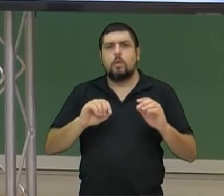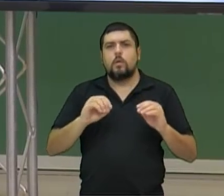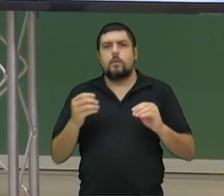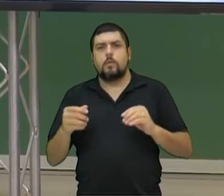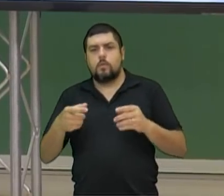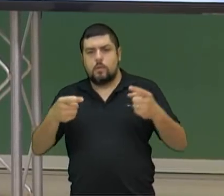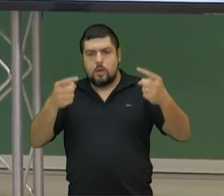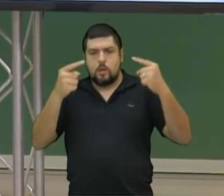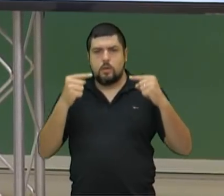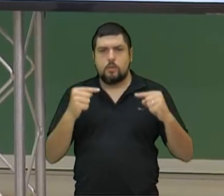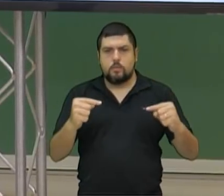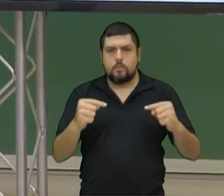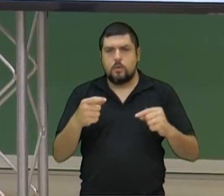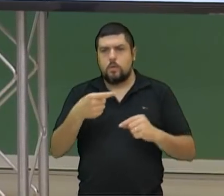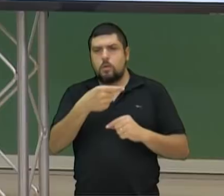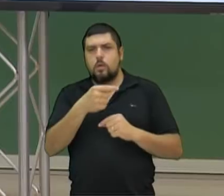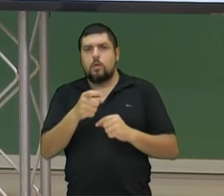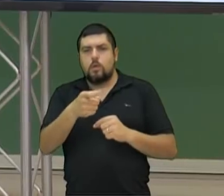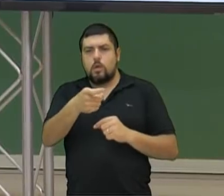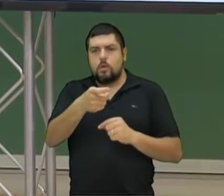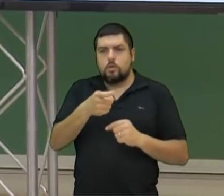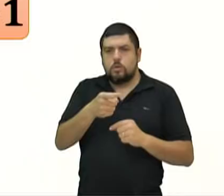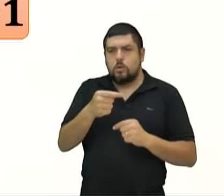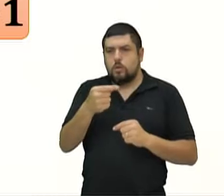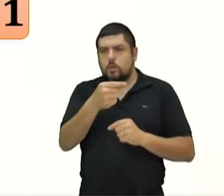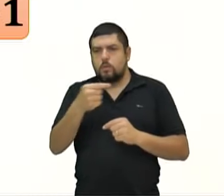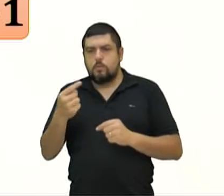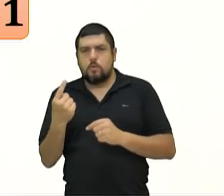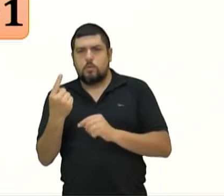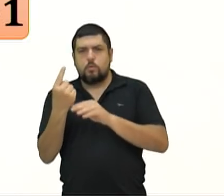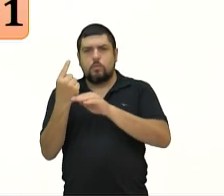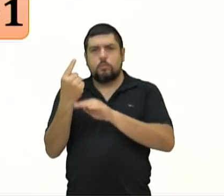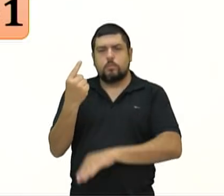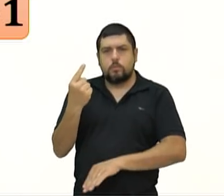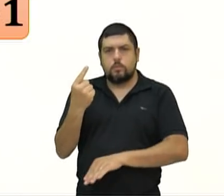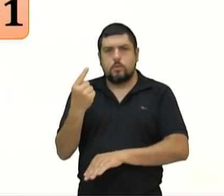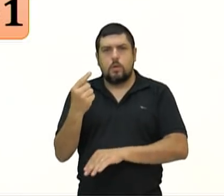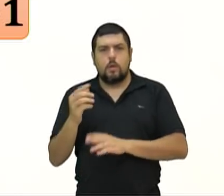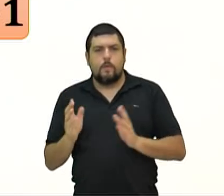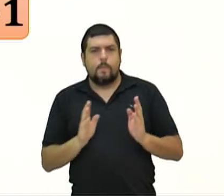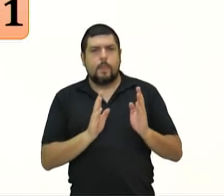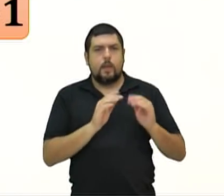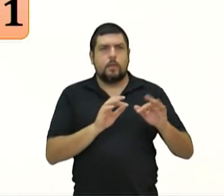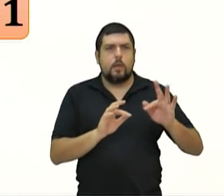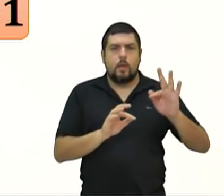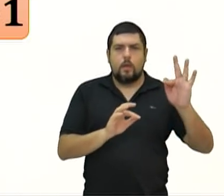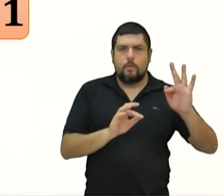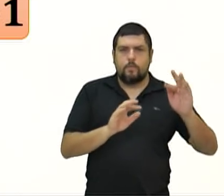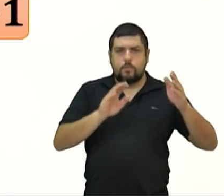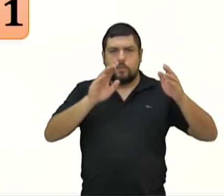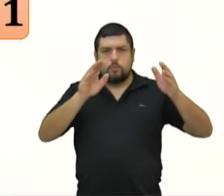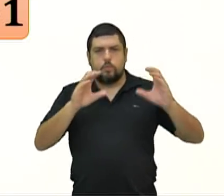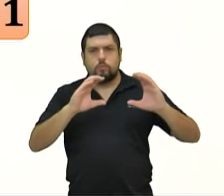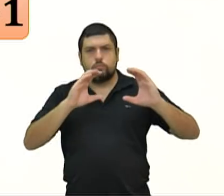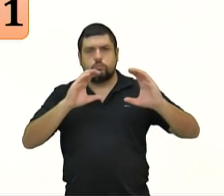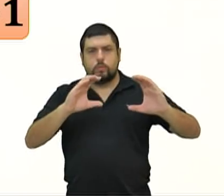1. E com isso, eu modifiquei a condição da função, tá? Ela estava em função de zero aqui, ó, e eu coloquei em função